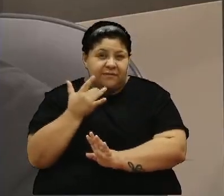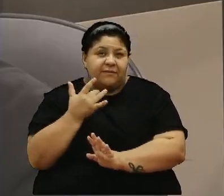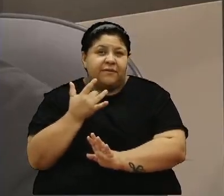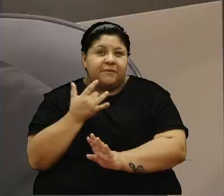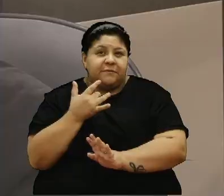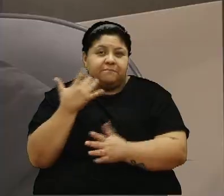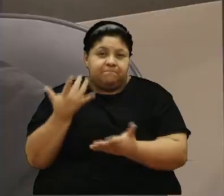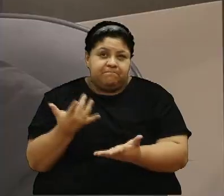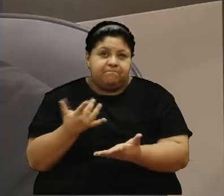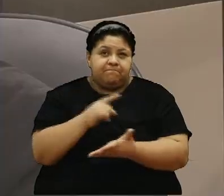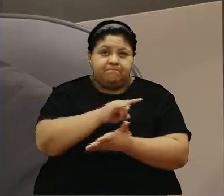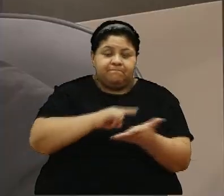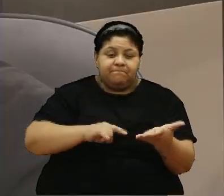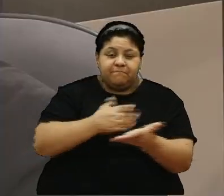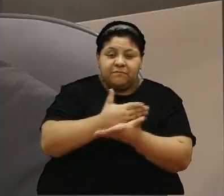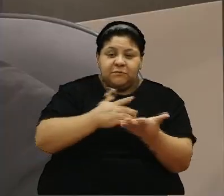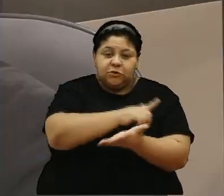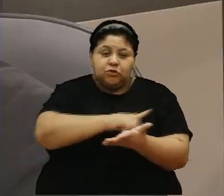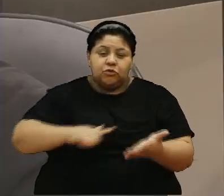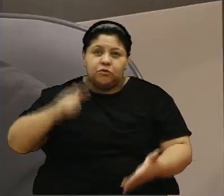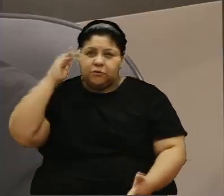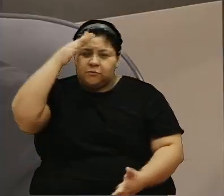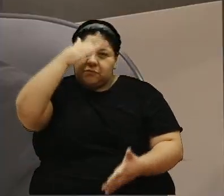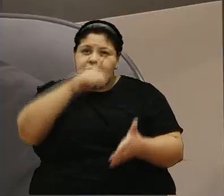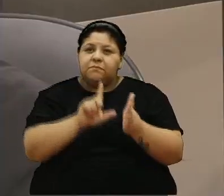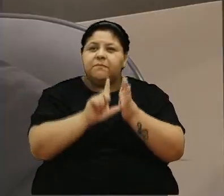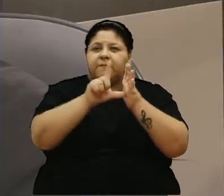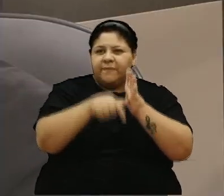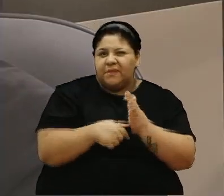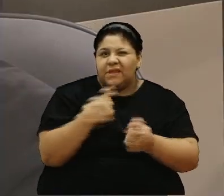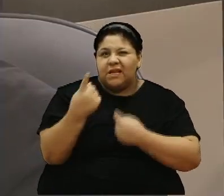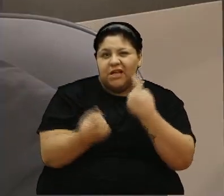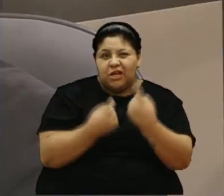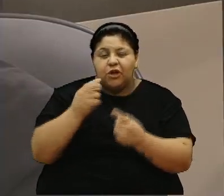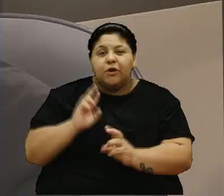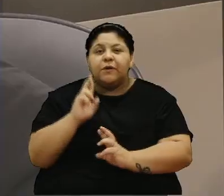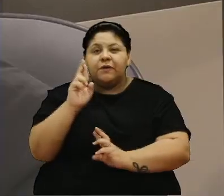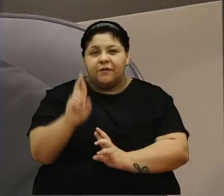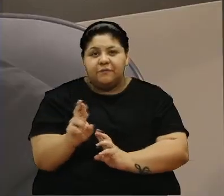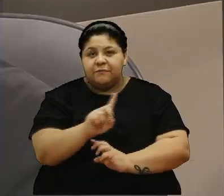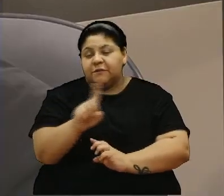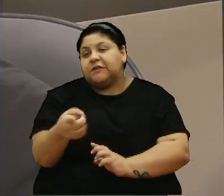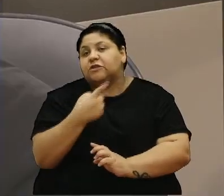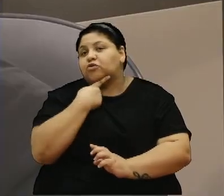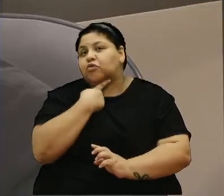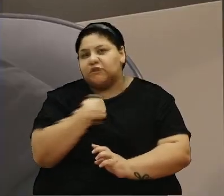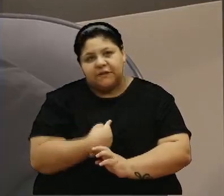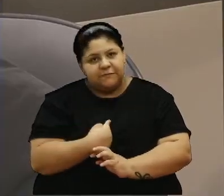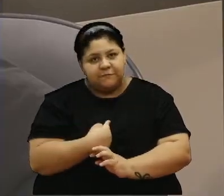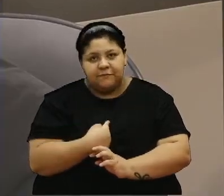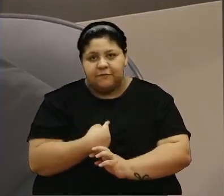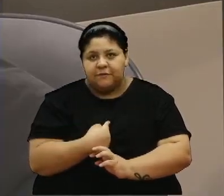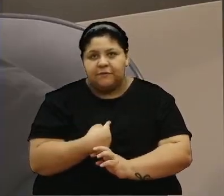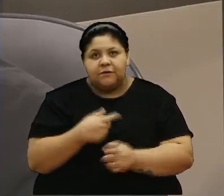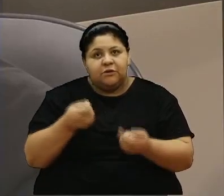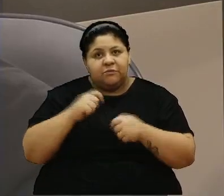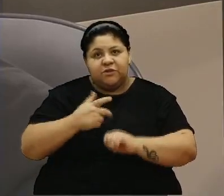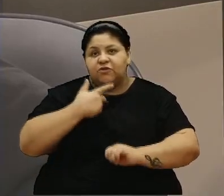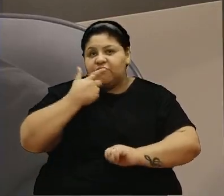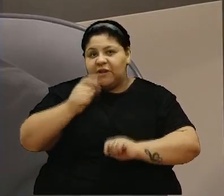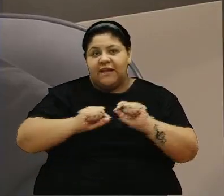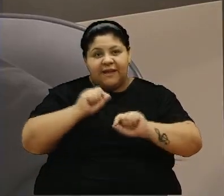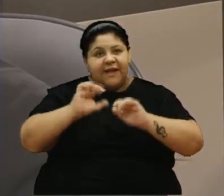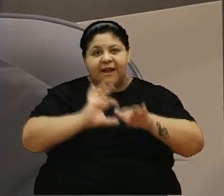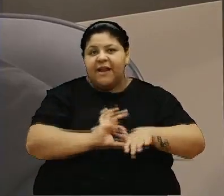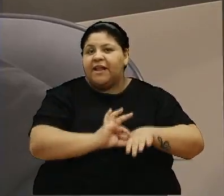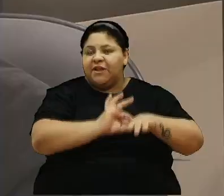871 vem ali no governo Bolsonaro, mas depois, através de alguns representantes aí que não gostaram nada, né? Não preciso te dizer quem coordenou isso aí,